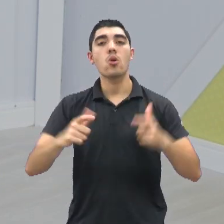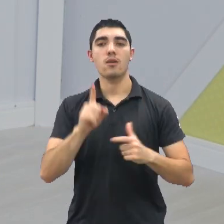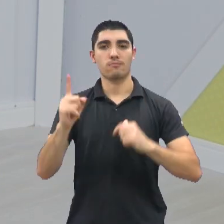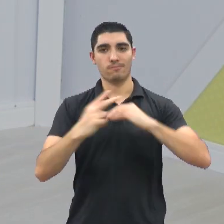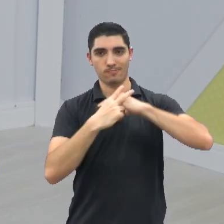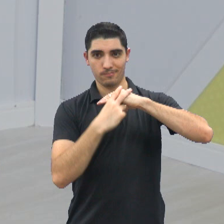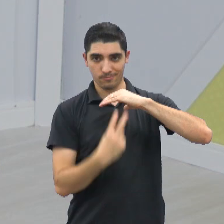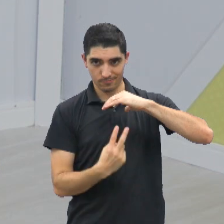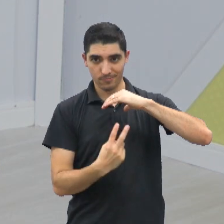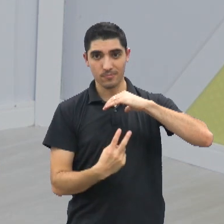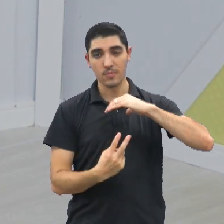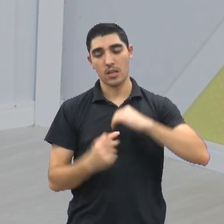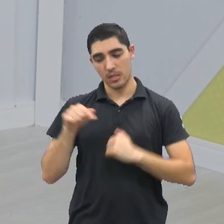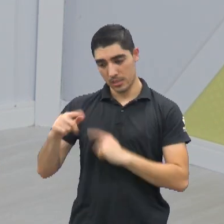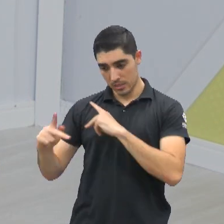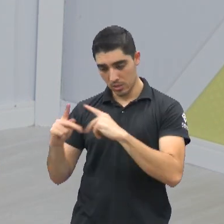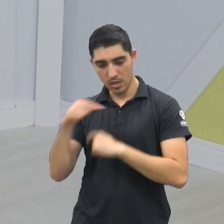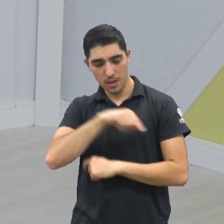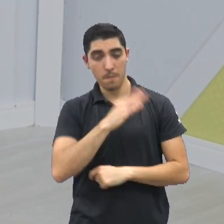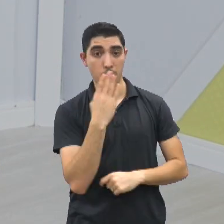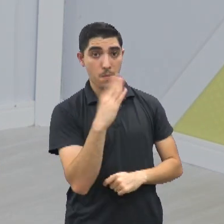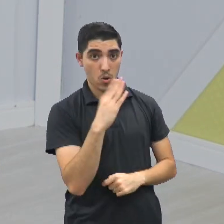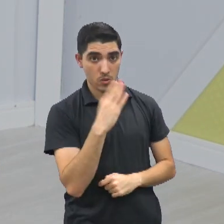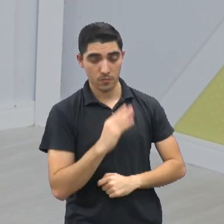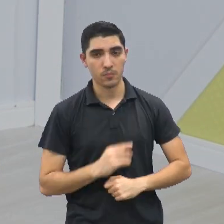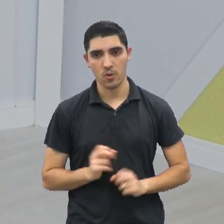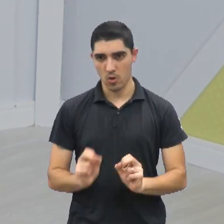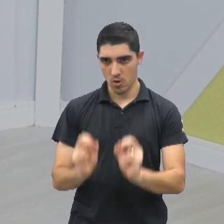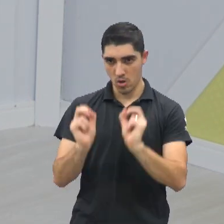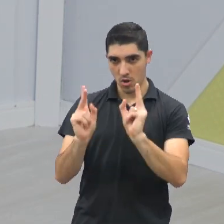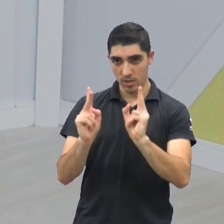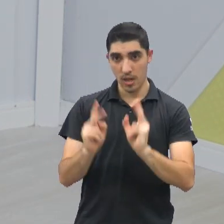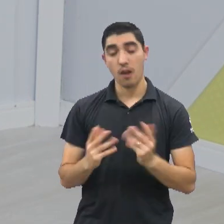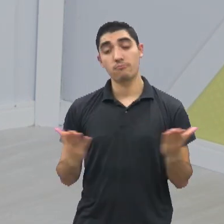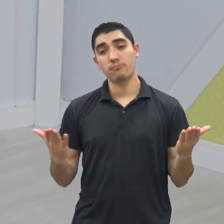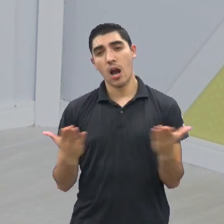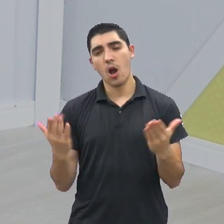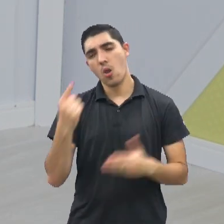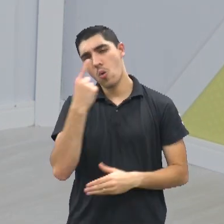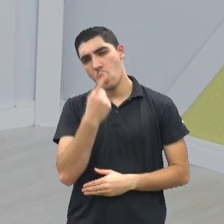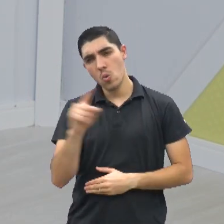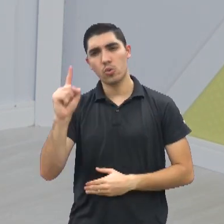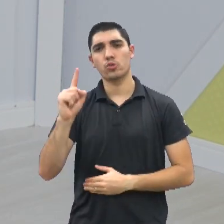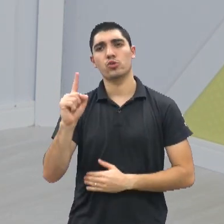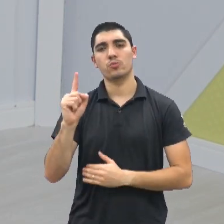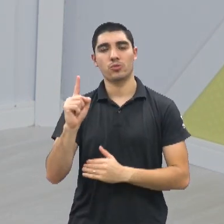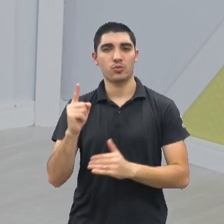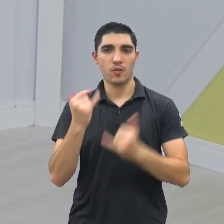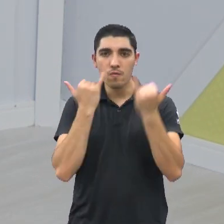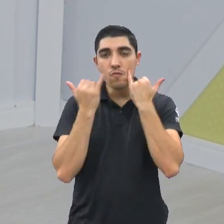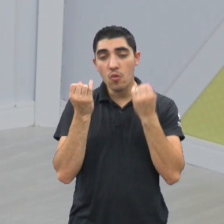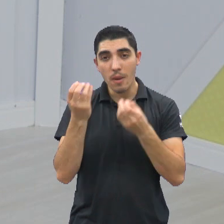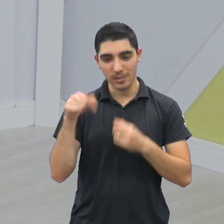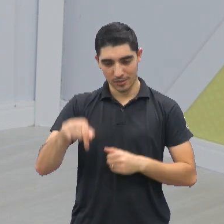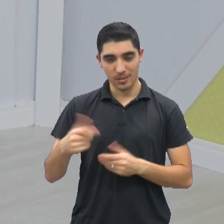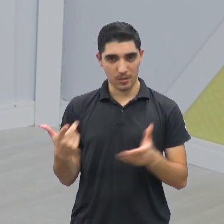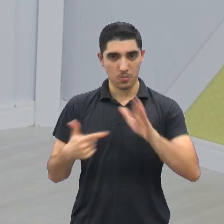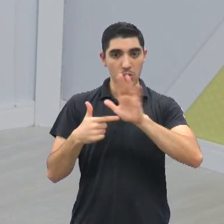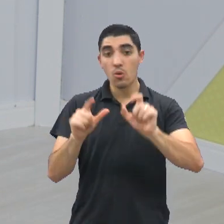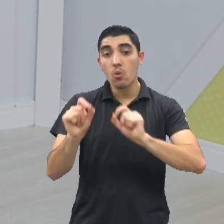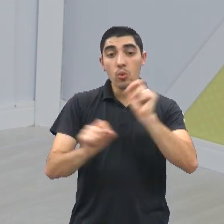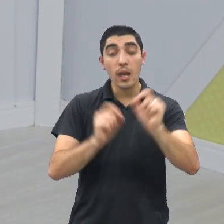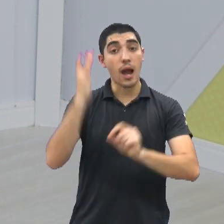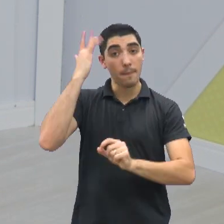José e Botafogo primeira rodada do NBB Tá certo Brunão pra gente fechar esse primeiro bloco amanhã também começa a fase de realinhamento do